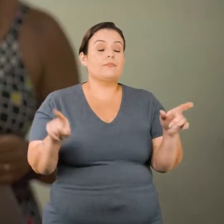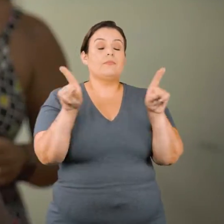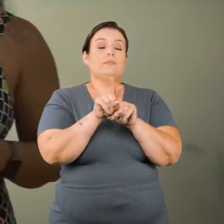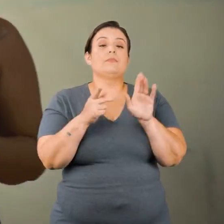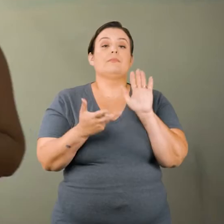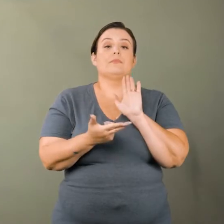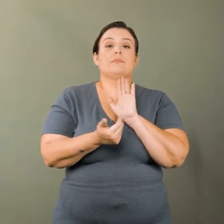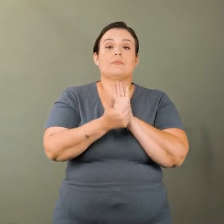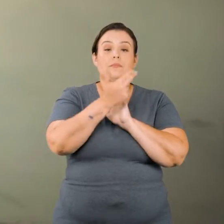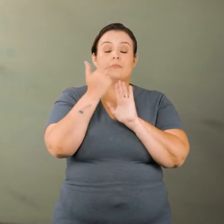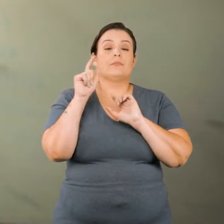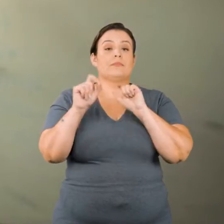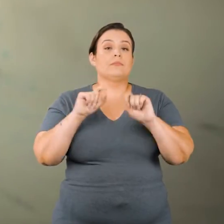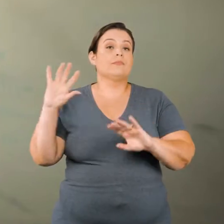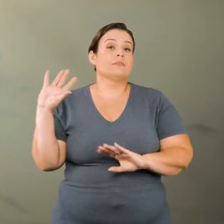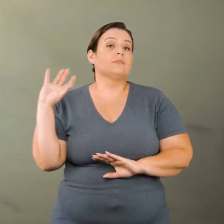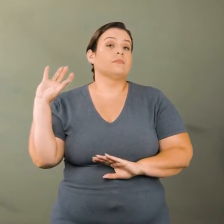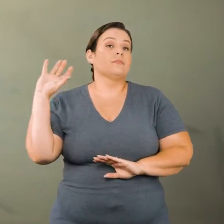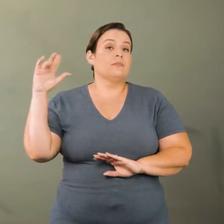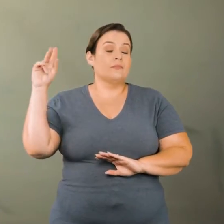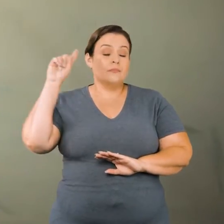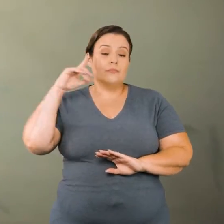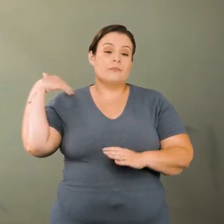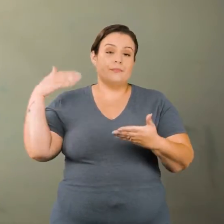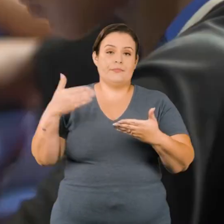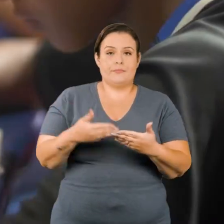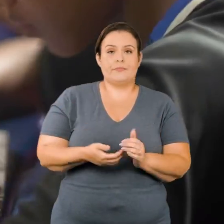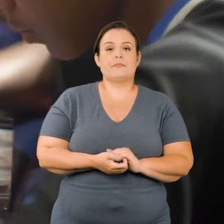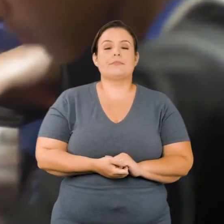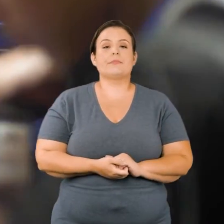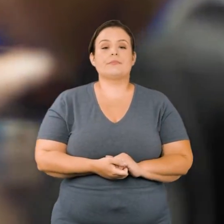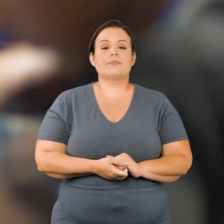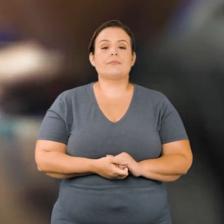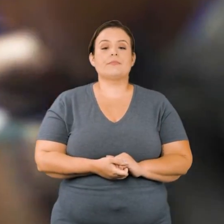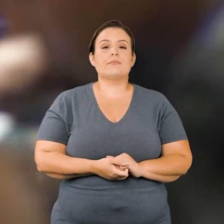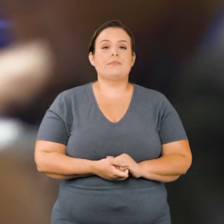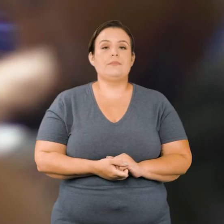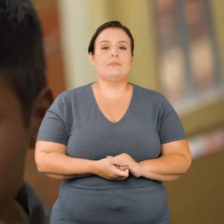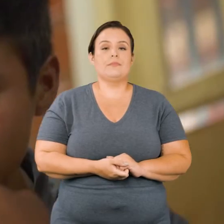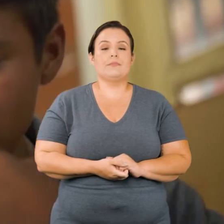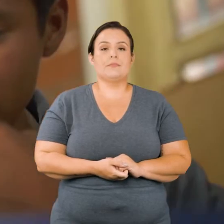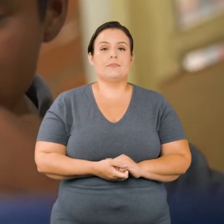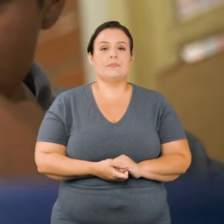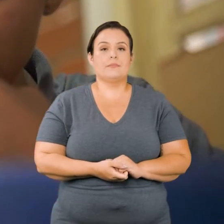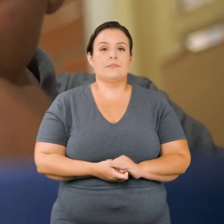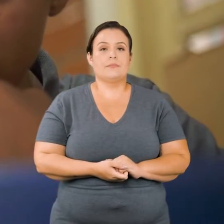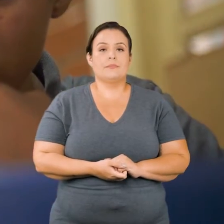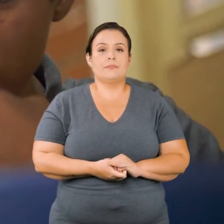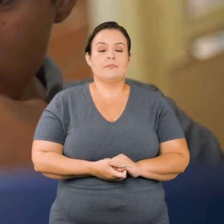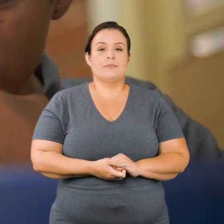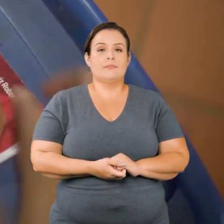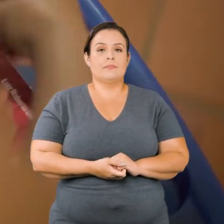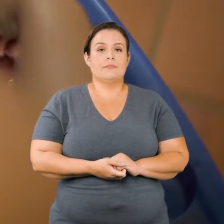textos e alguns desenhos do que foi ocorrido nesses dias. Os jovens na sala de aula produzem textos, desenham e